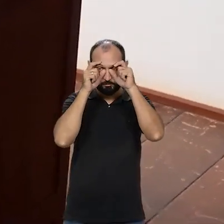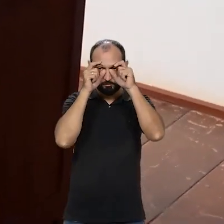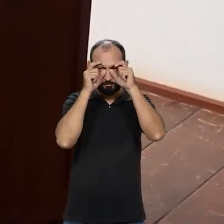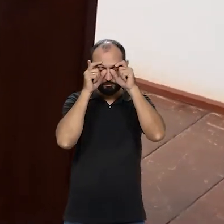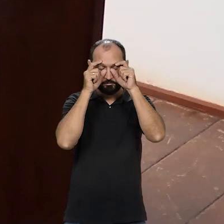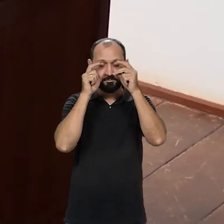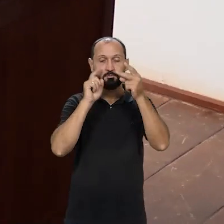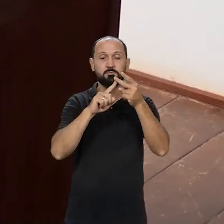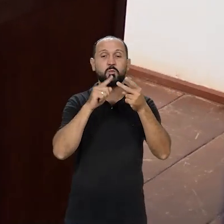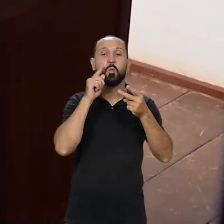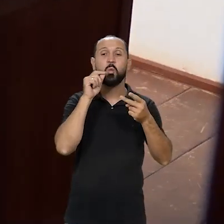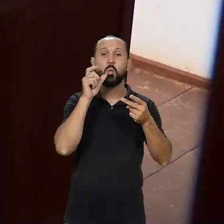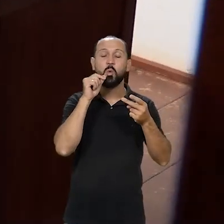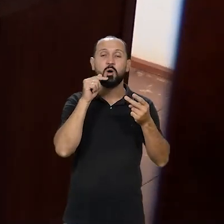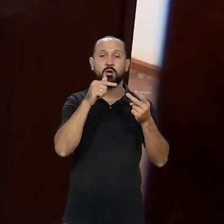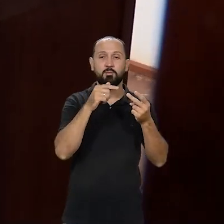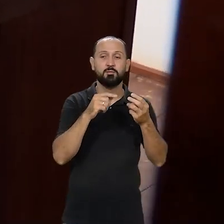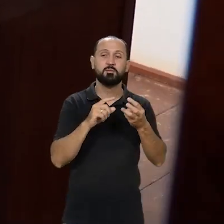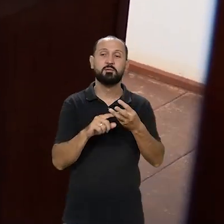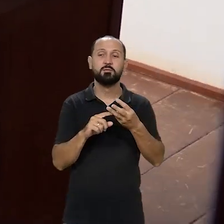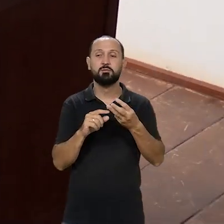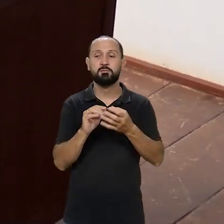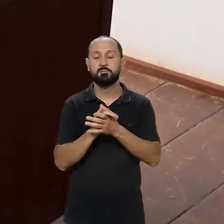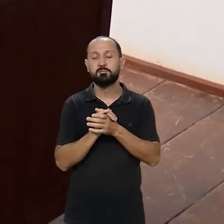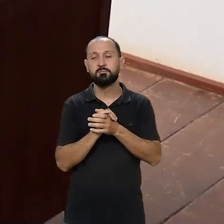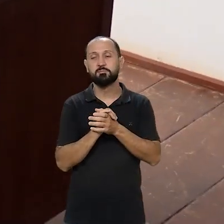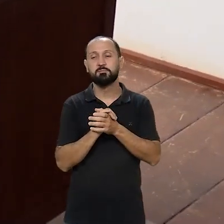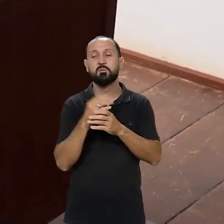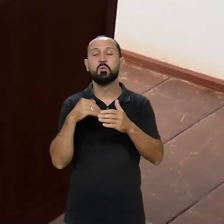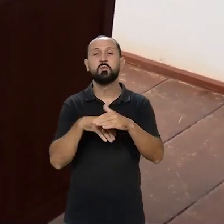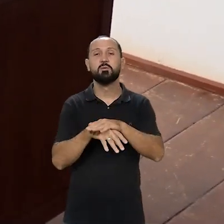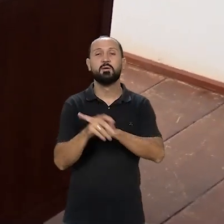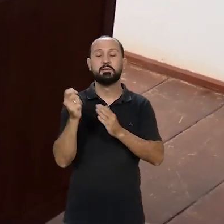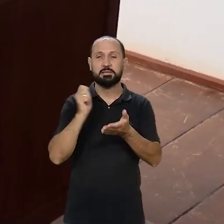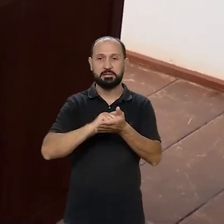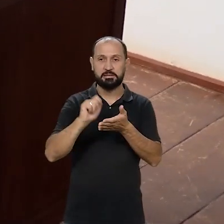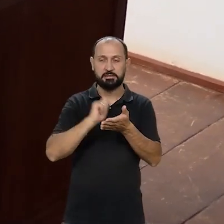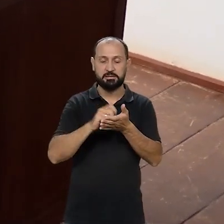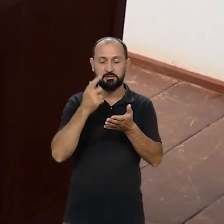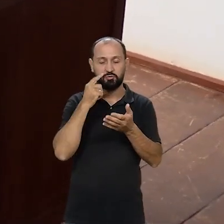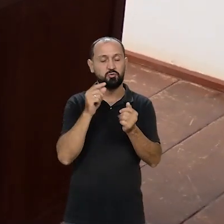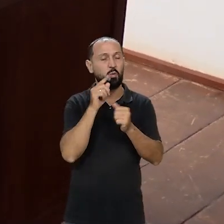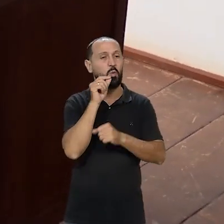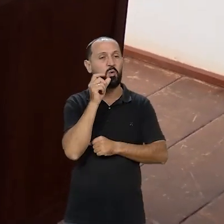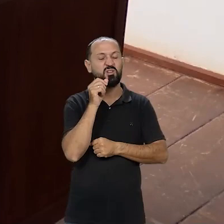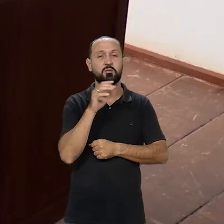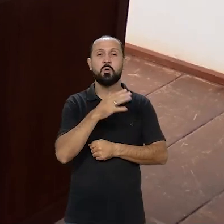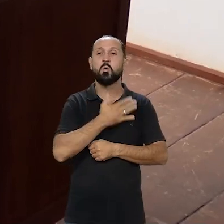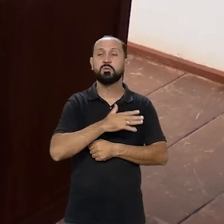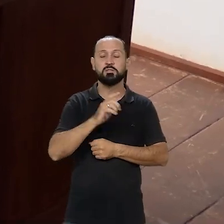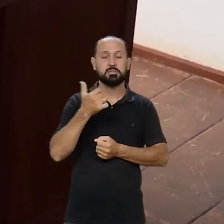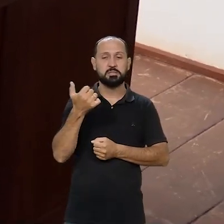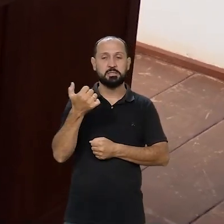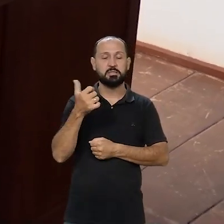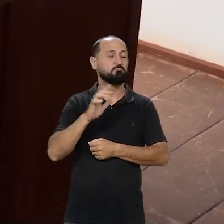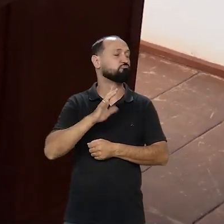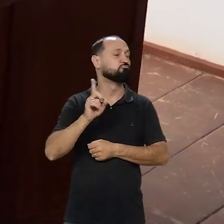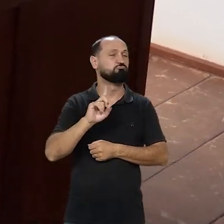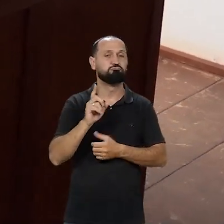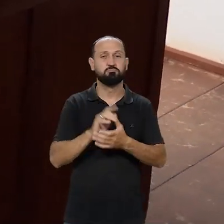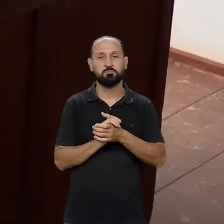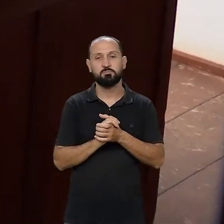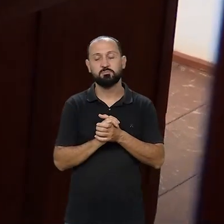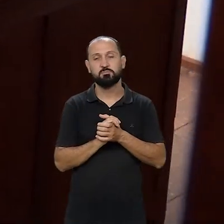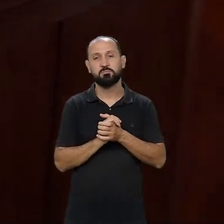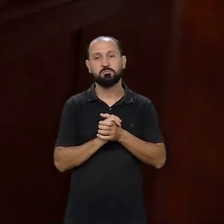os óculos, também tem os lápis, né, dele, que ele costumava escrever muito com lápis, ele não gostava de usar